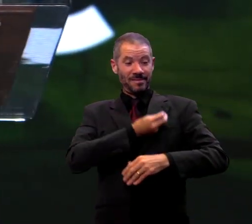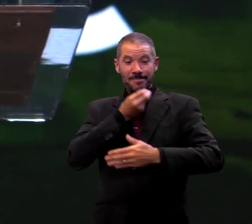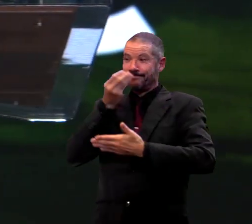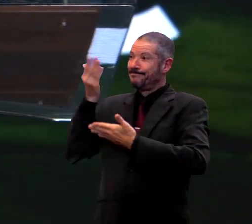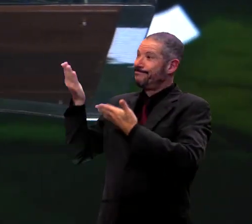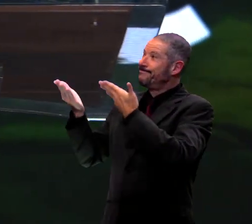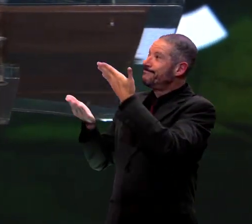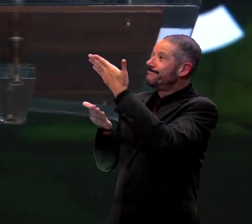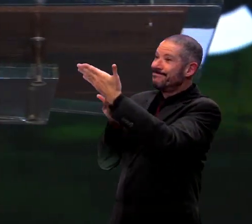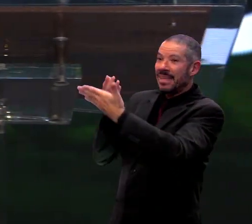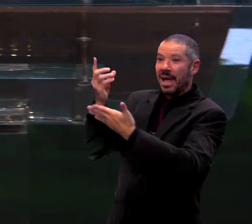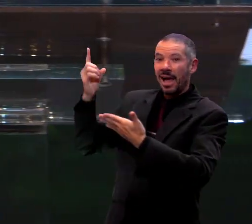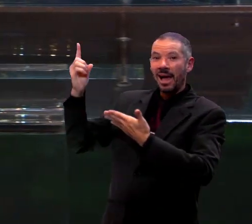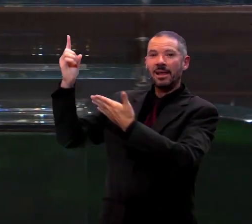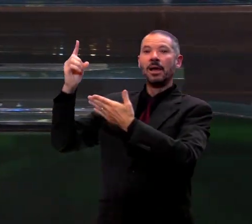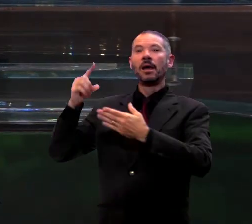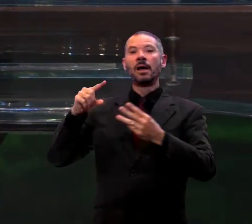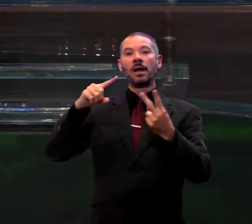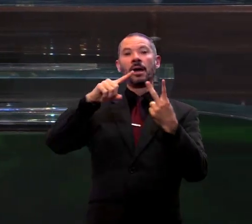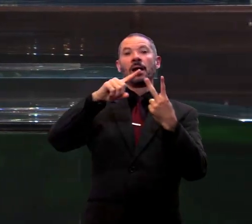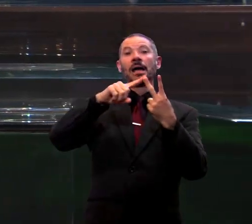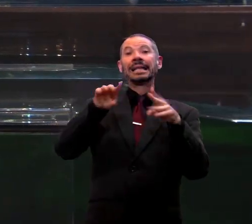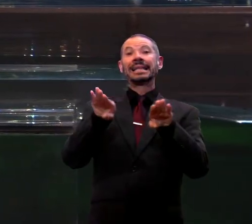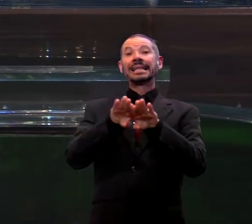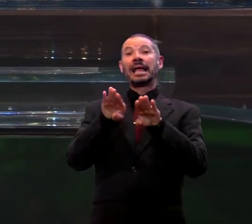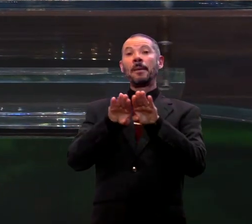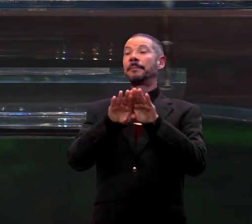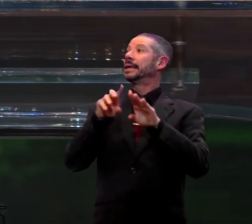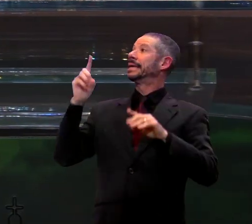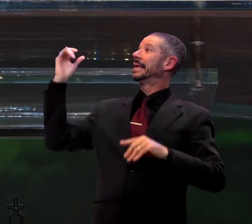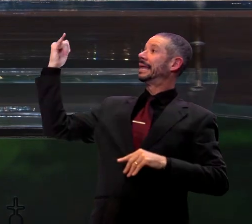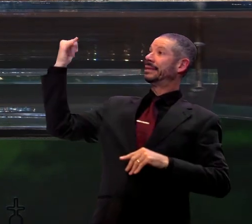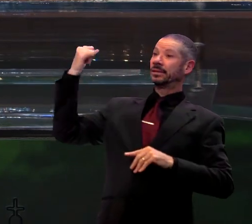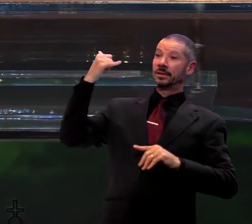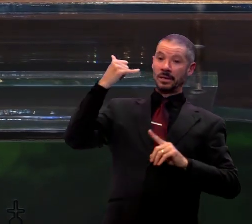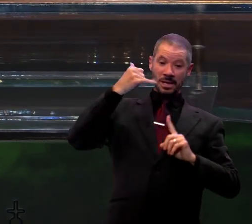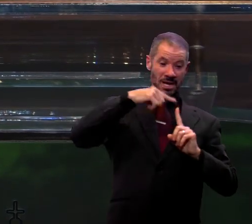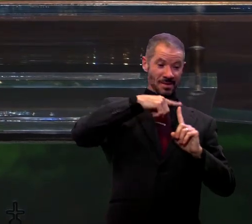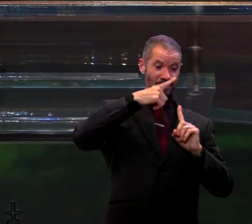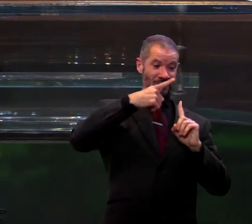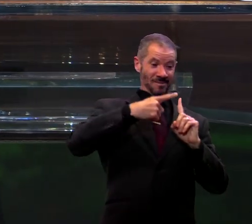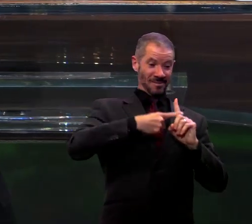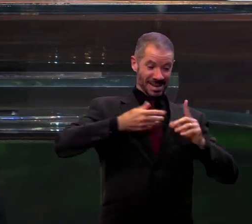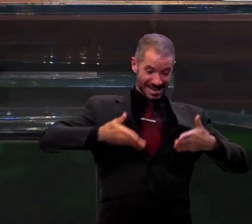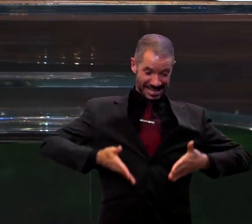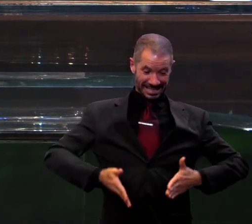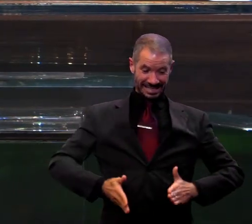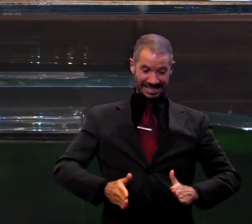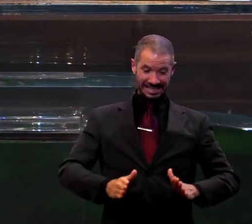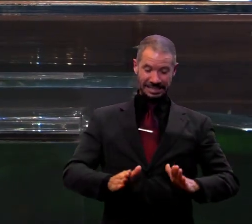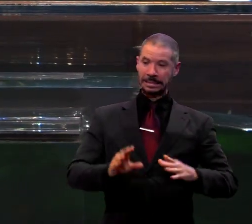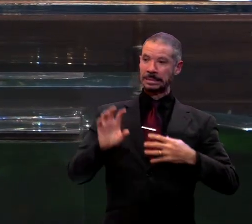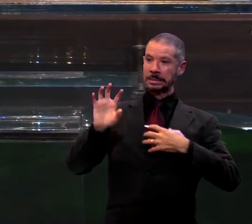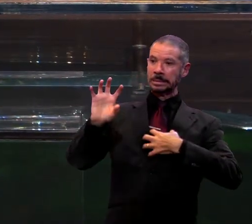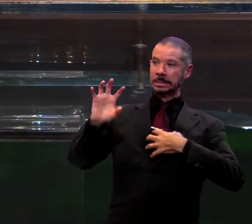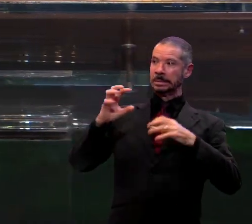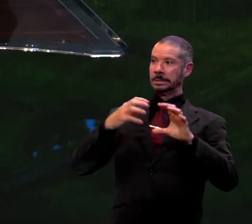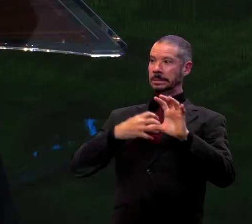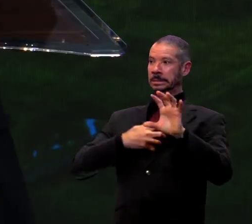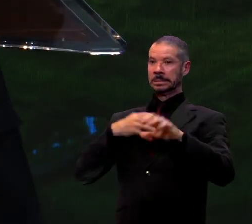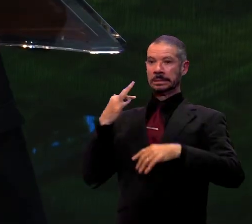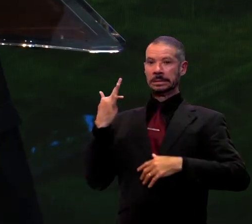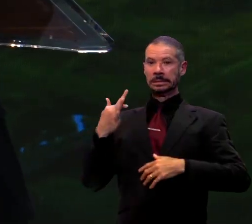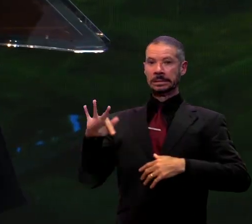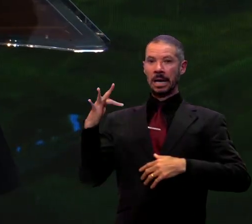com Ele. Mas Deus também diz: te coloquei no mundo para que você possa sentir a dor dos outros, para que